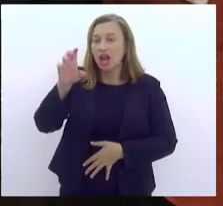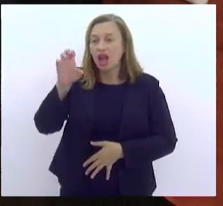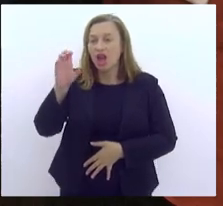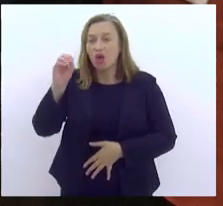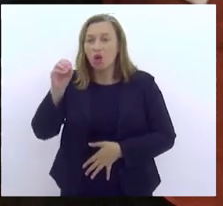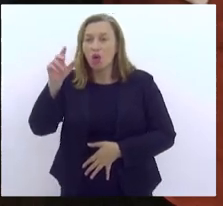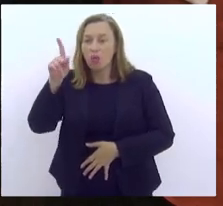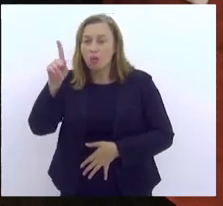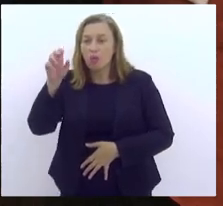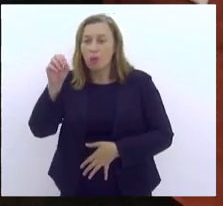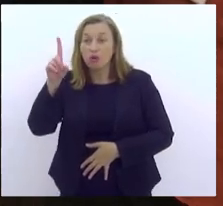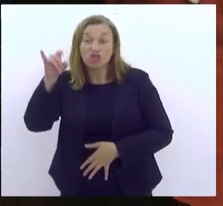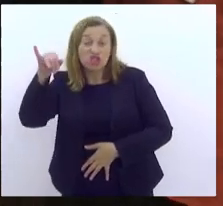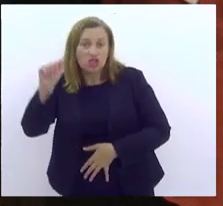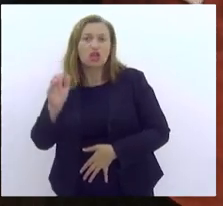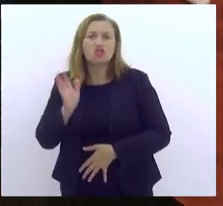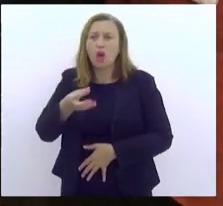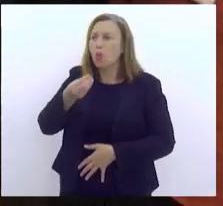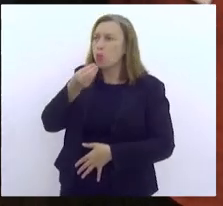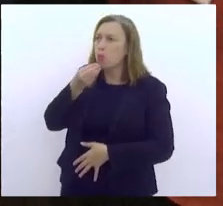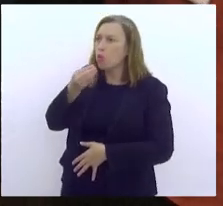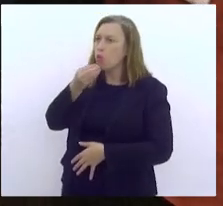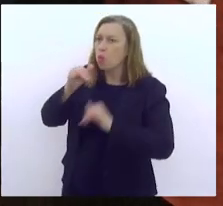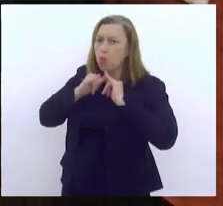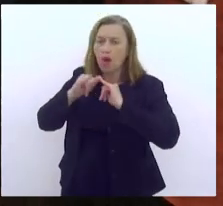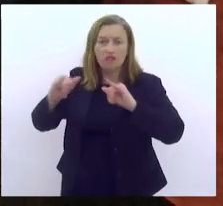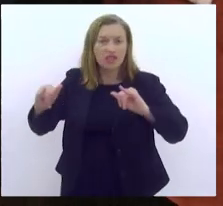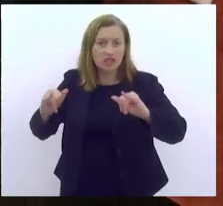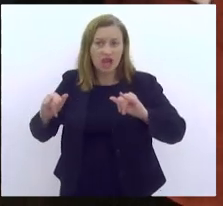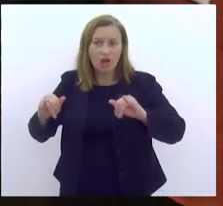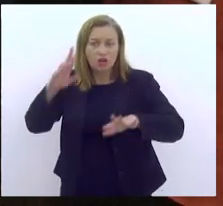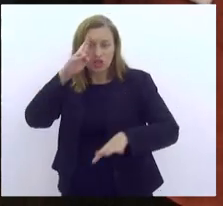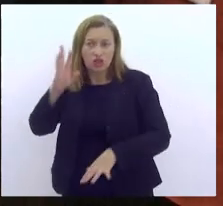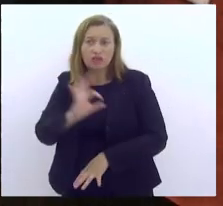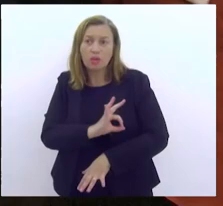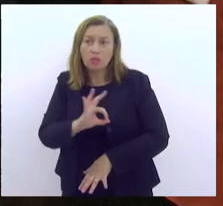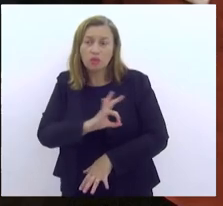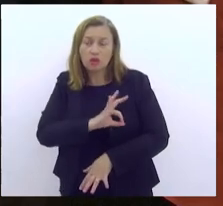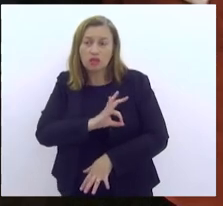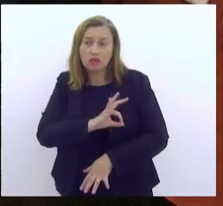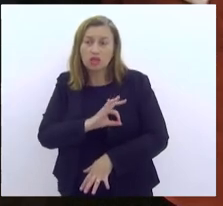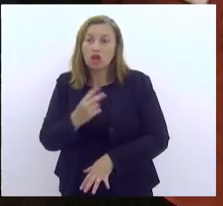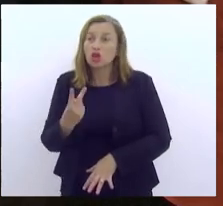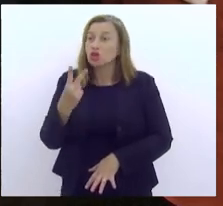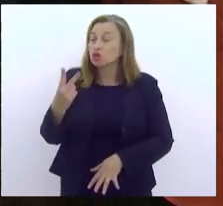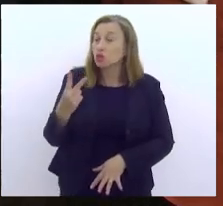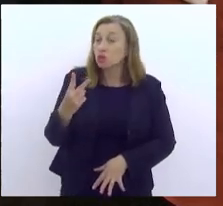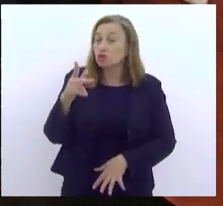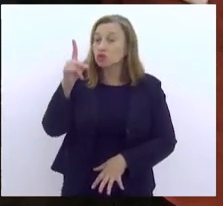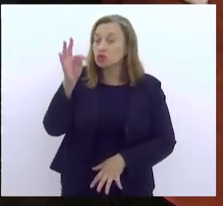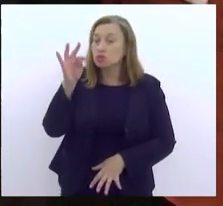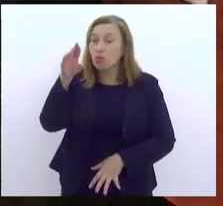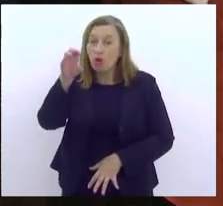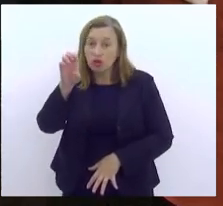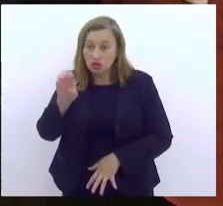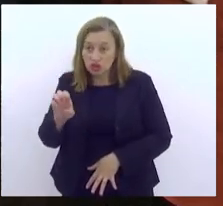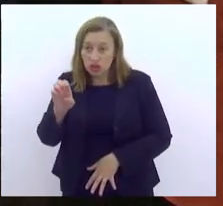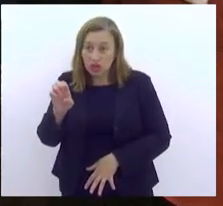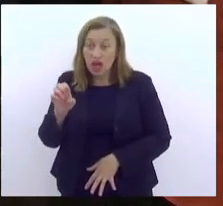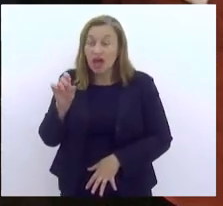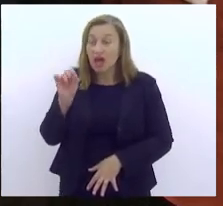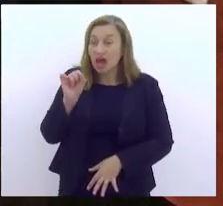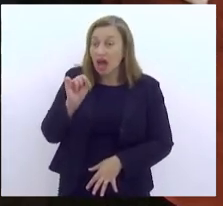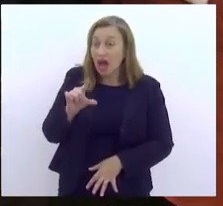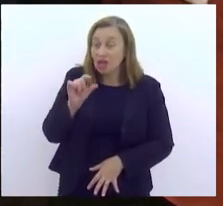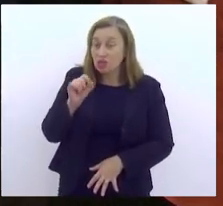e já tive a oportunidade de avisar os comandantes. Apareceram dois postes azuis, dois